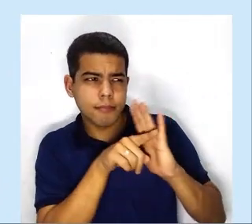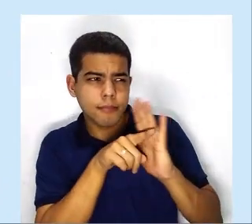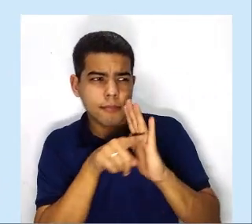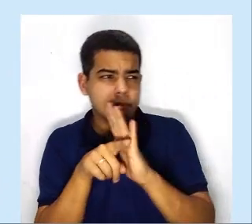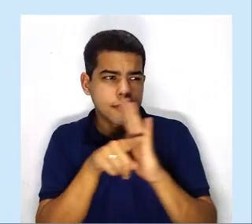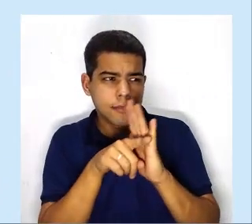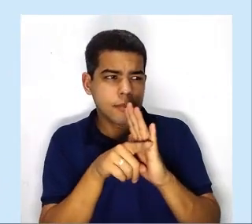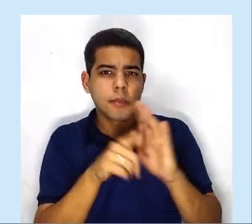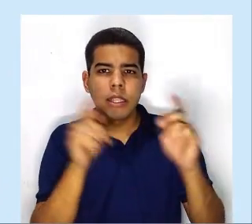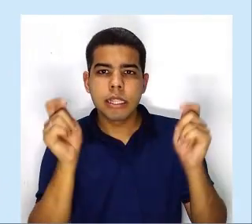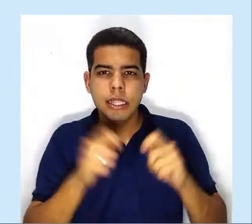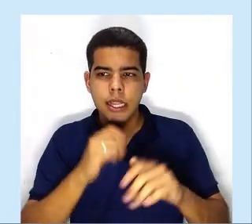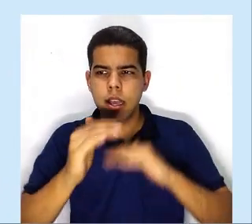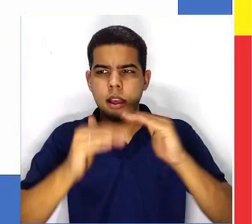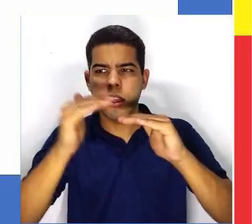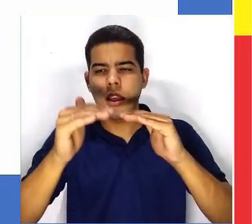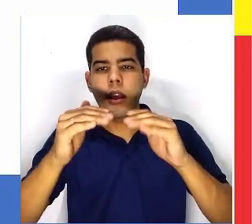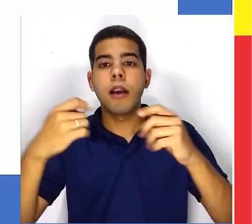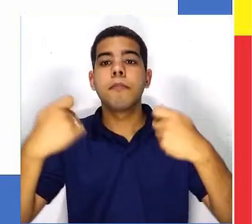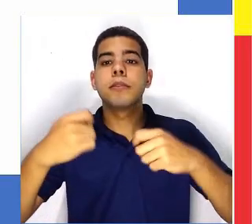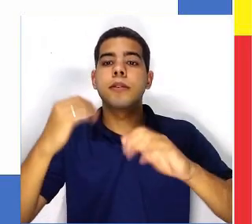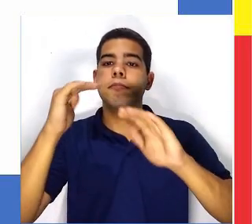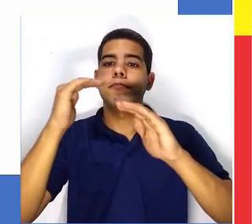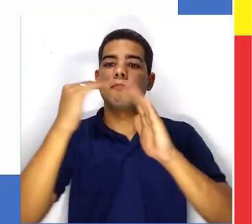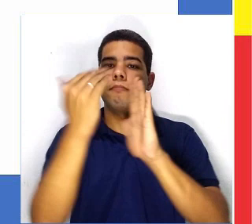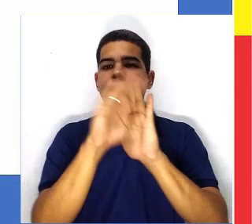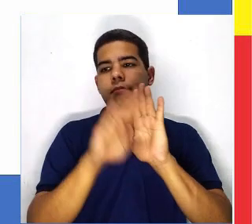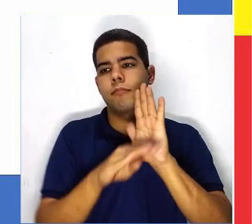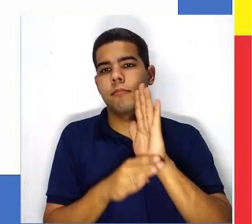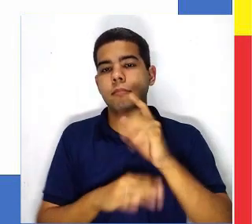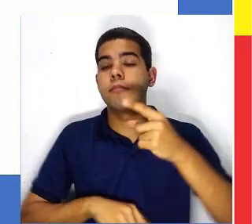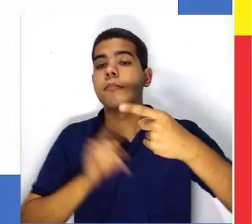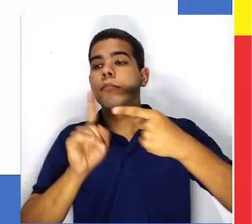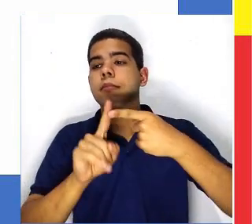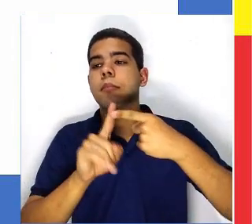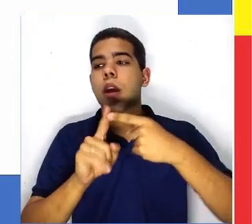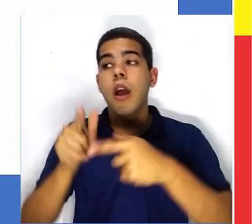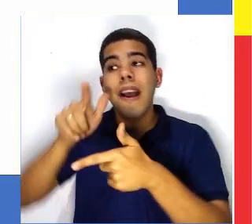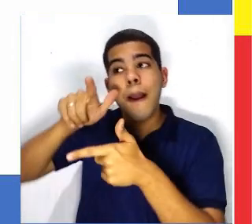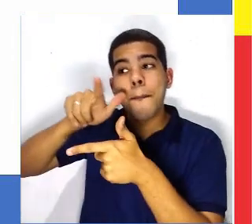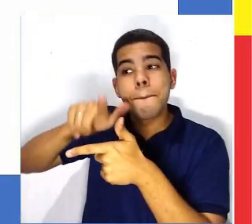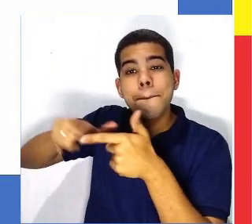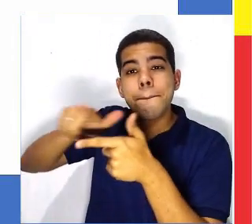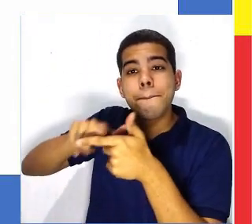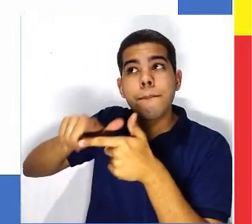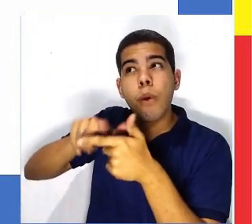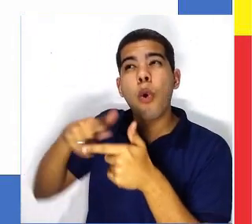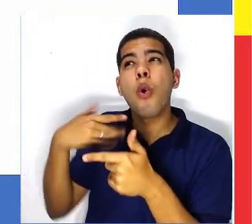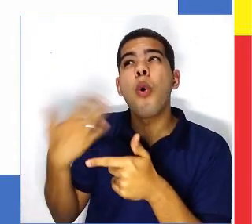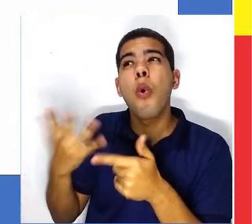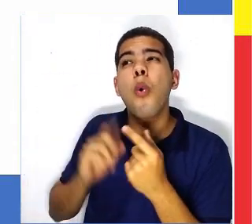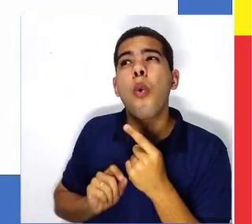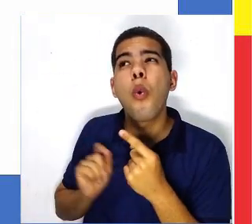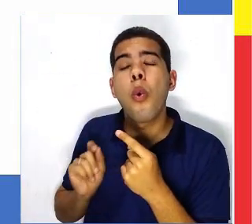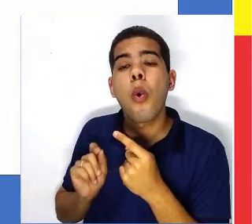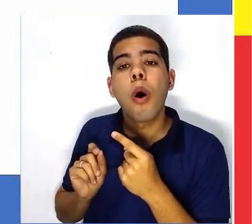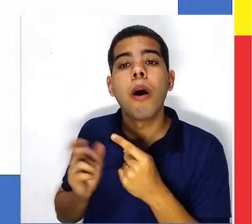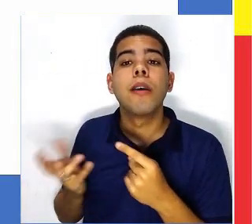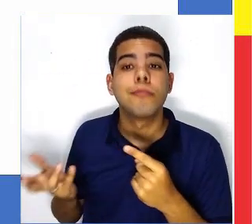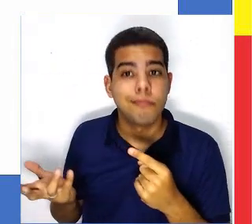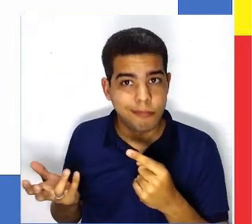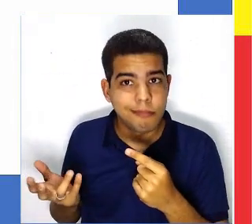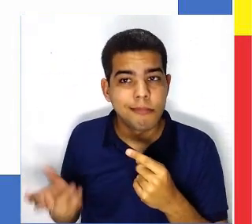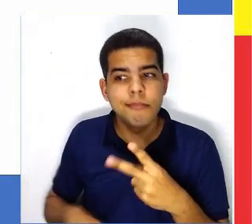associá-la à estatística, a gente vai ter que seguir esses passos. Primeiro, descobrir qual é o problema que a gente